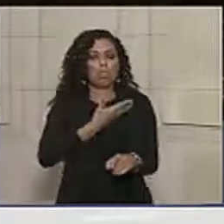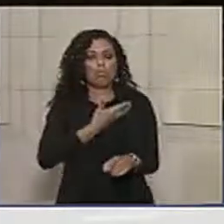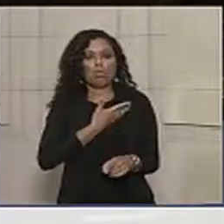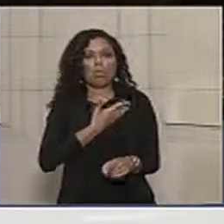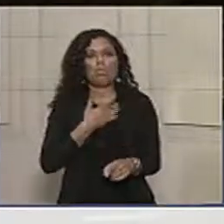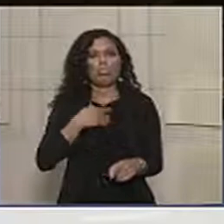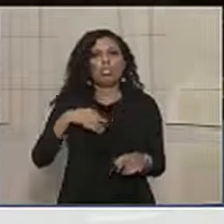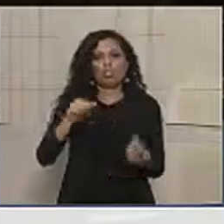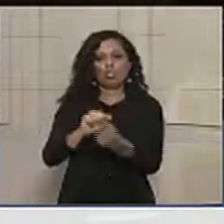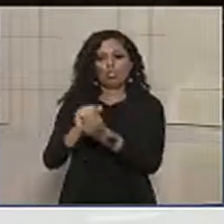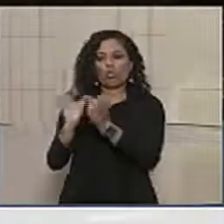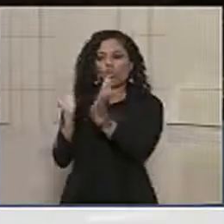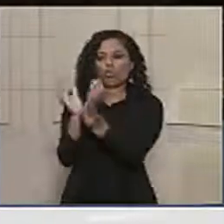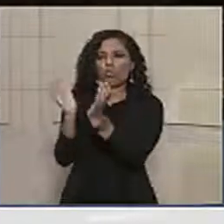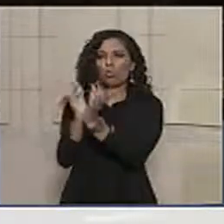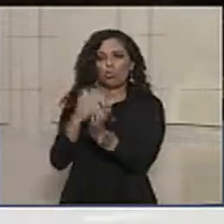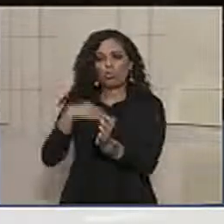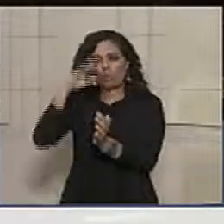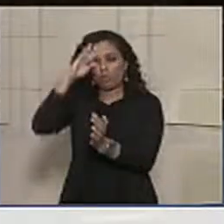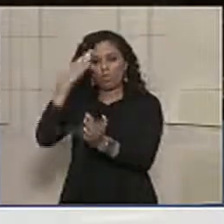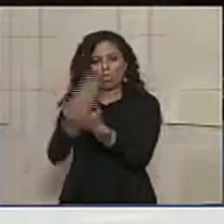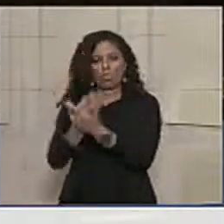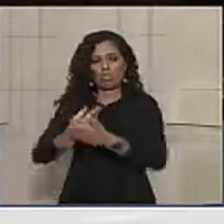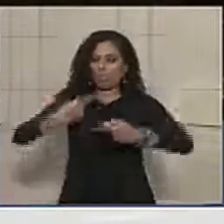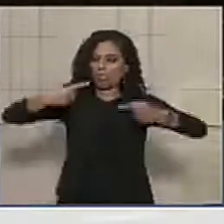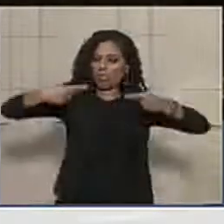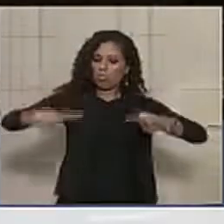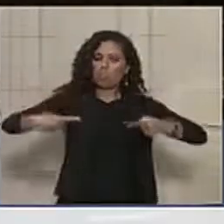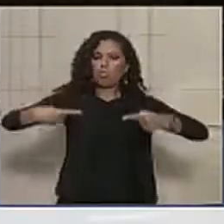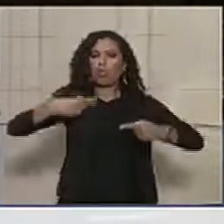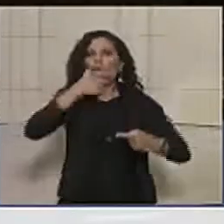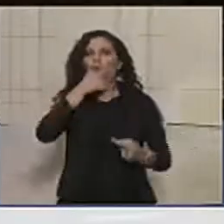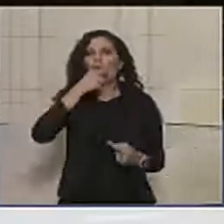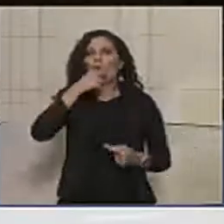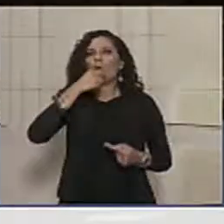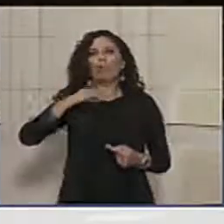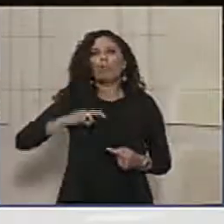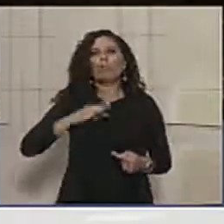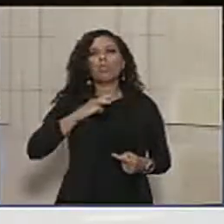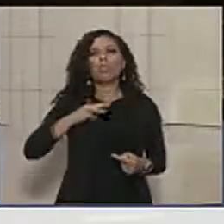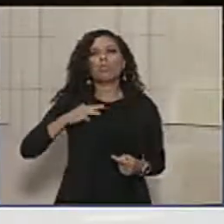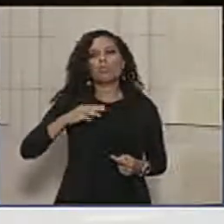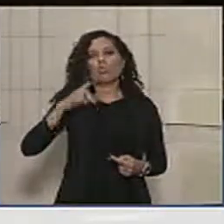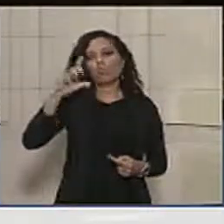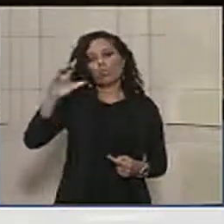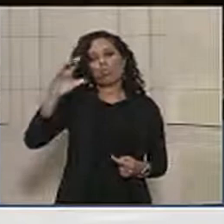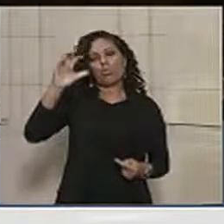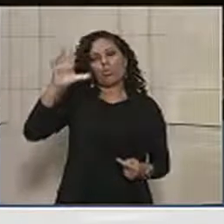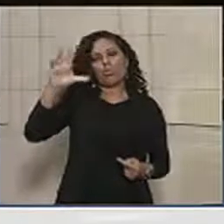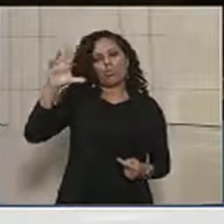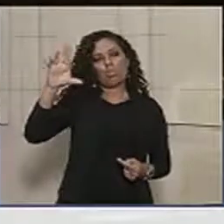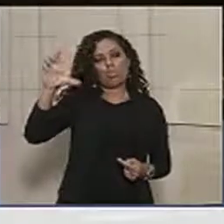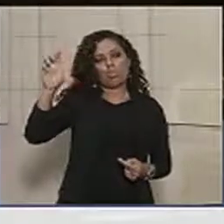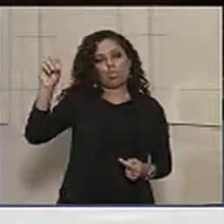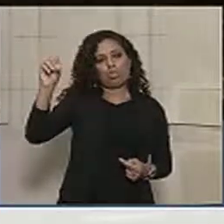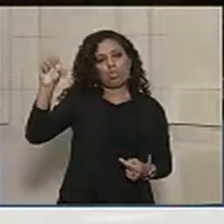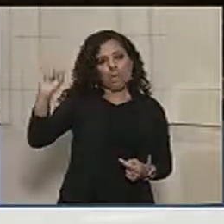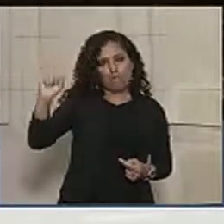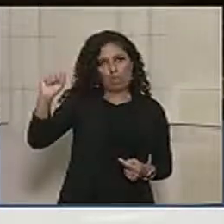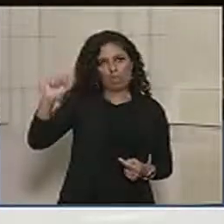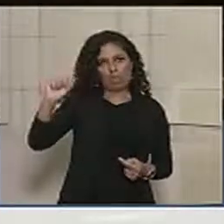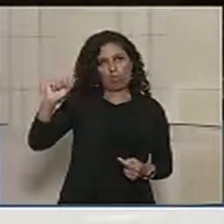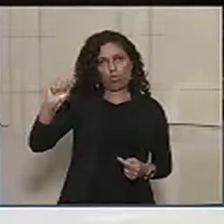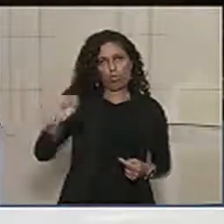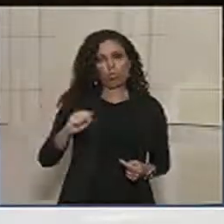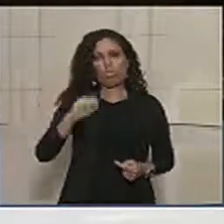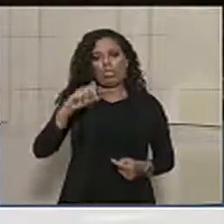Acredito, confrontou o ministro Ricardo Vélez numa audiência pública da Comissão de Educação no